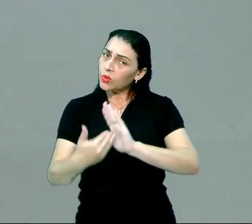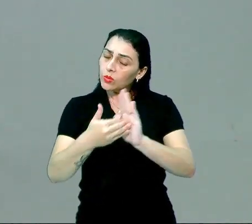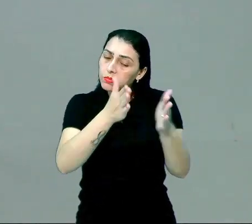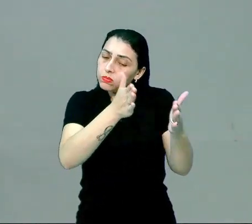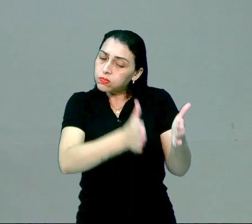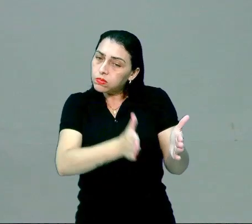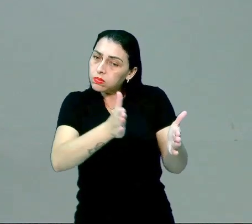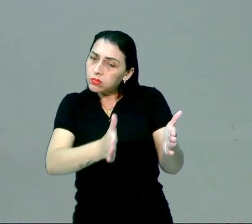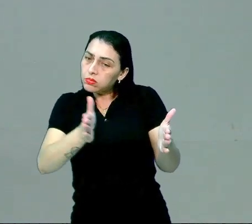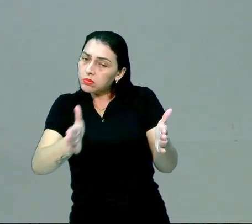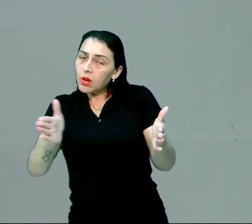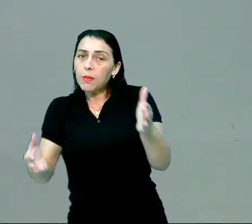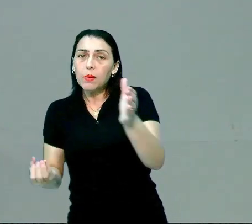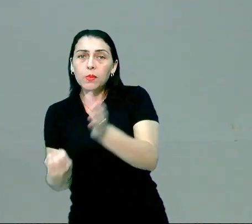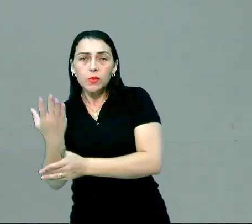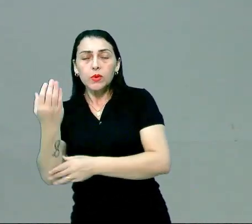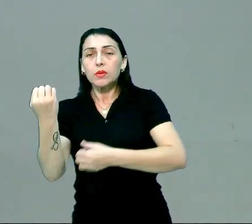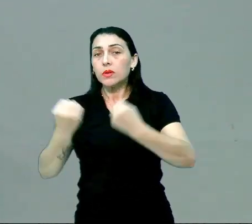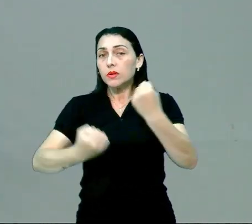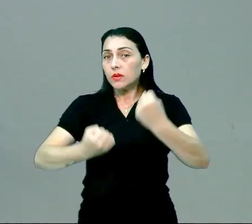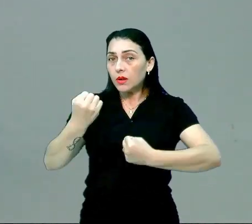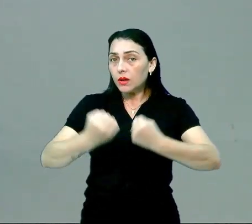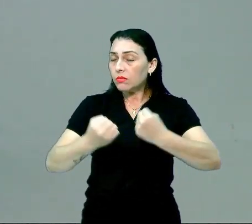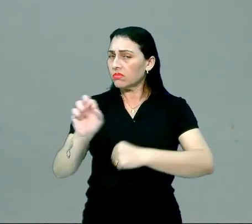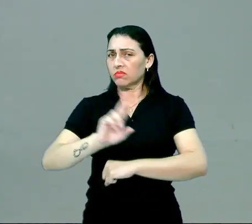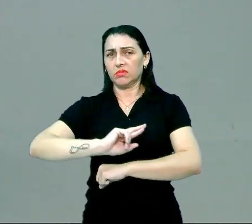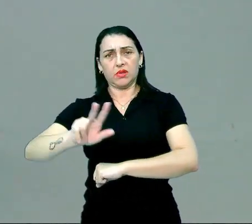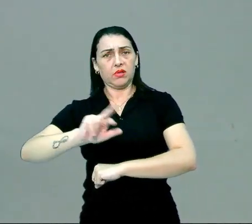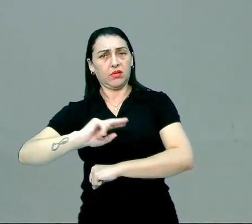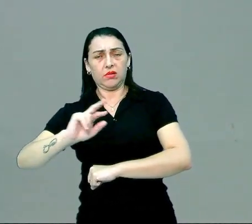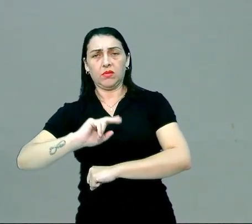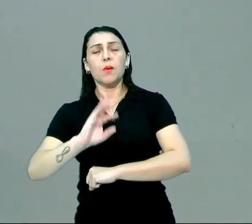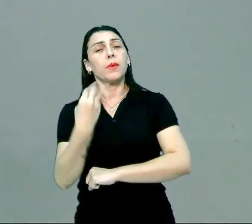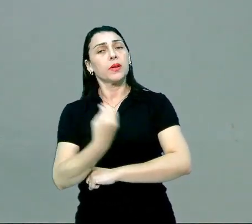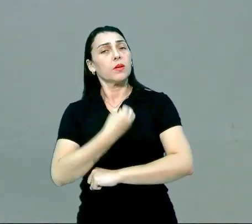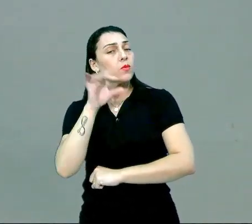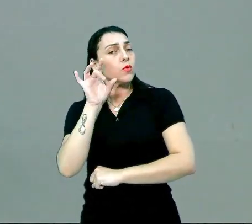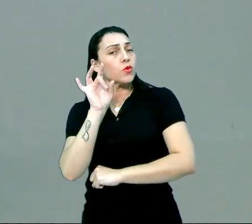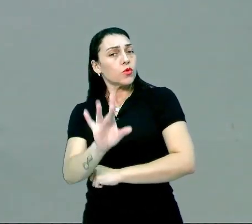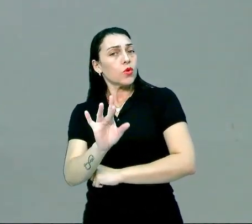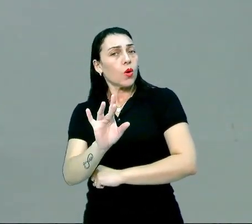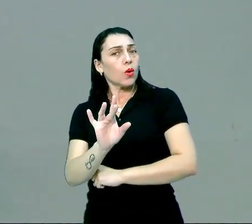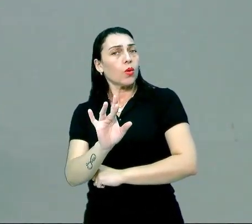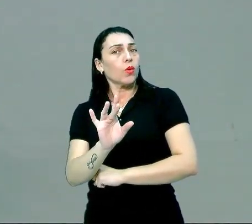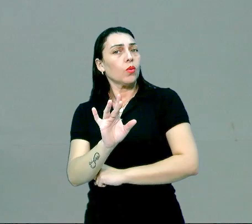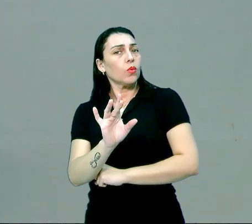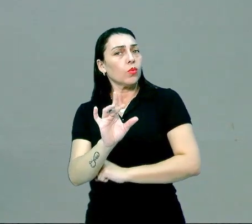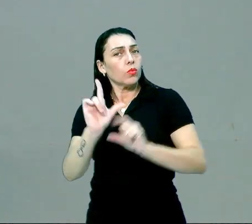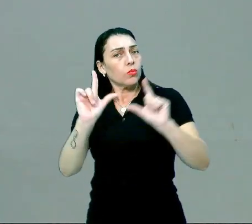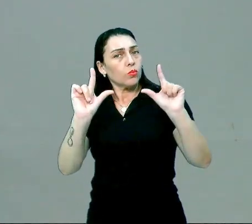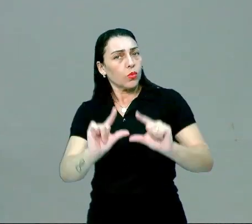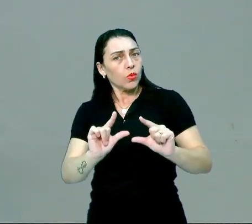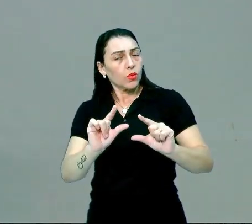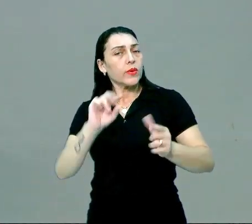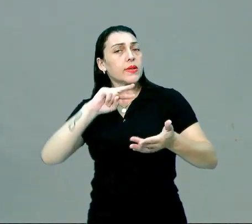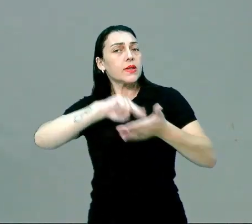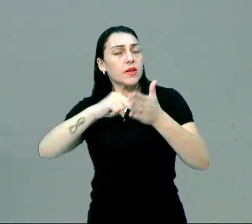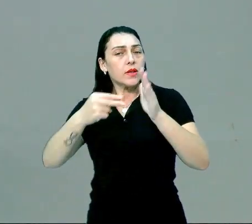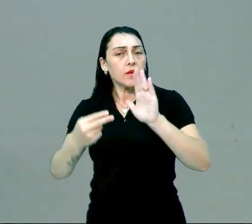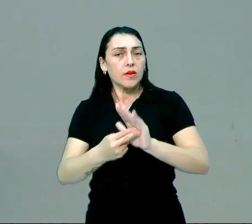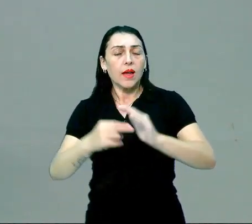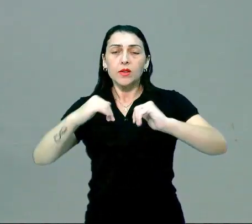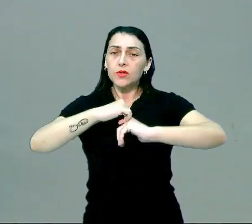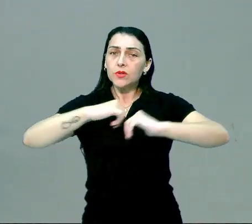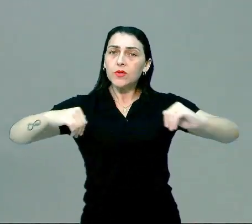as etapas para a produção desse veículo. Não, eu participo apenas de uma parte. Então, isso é o que significa